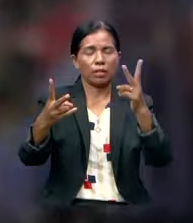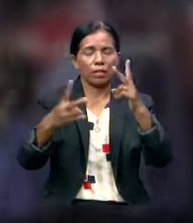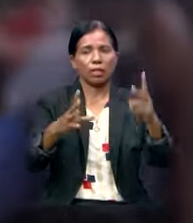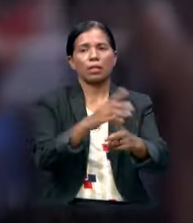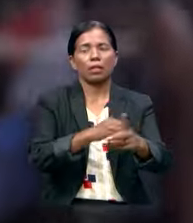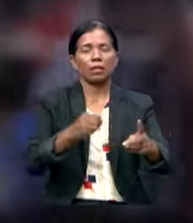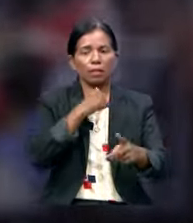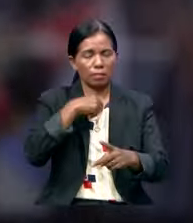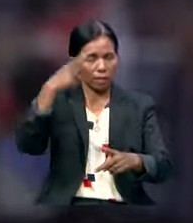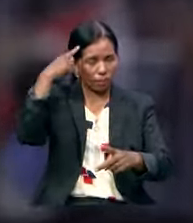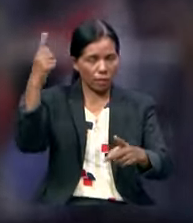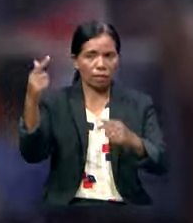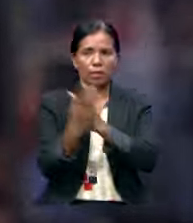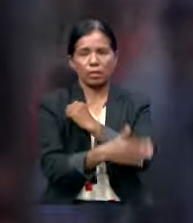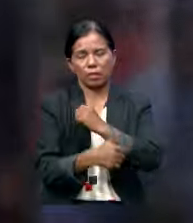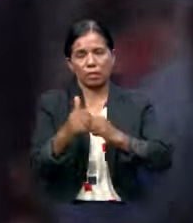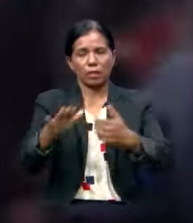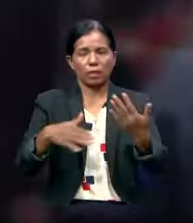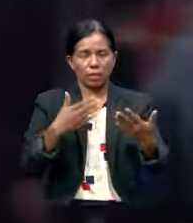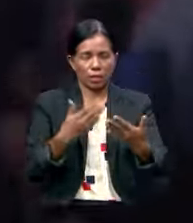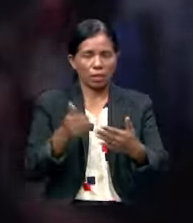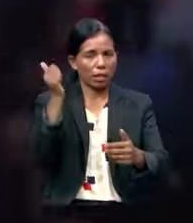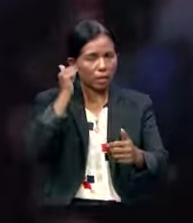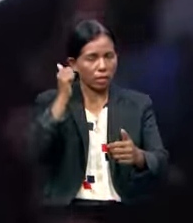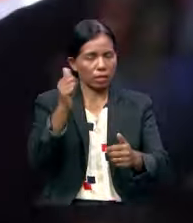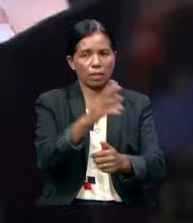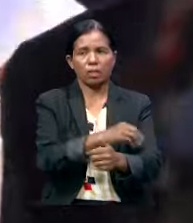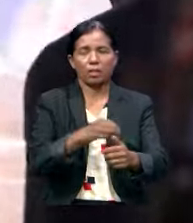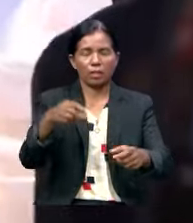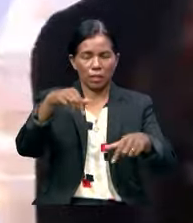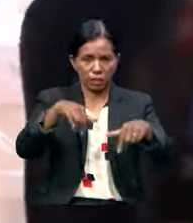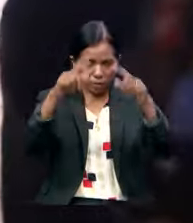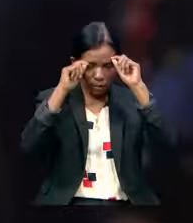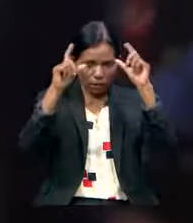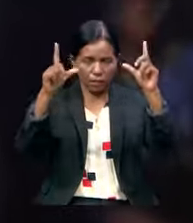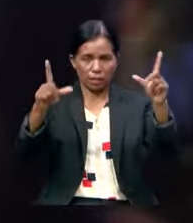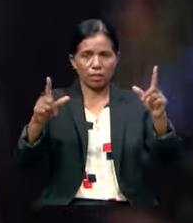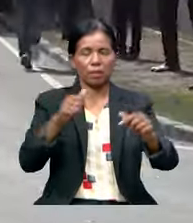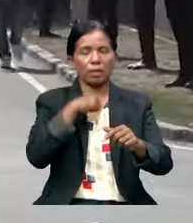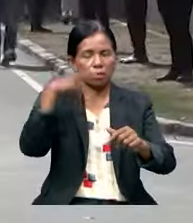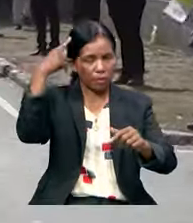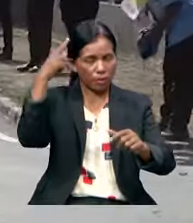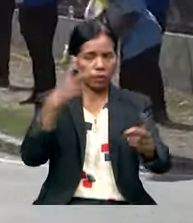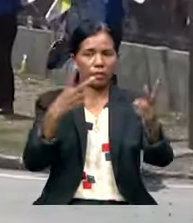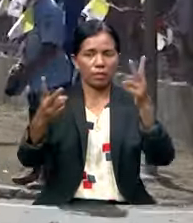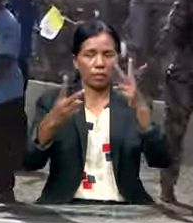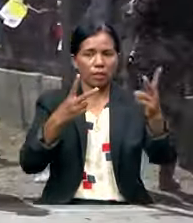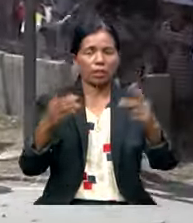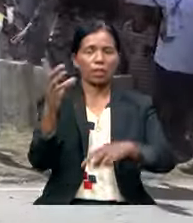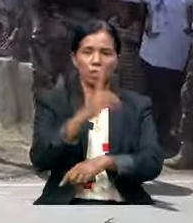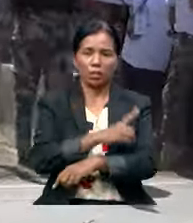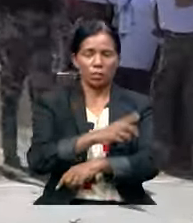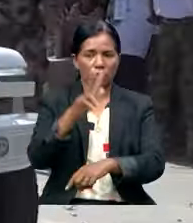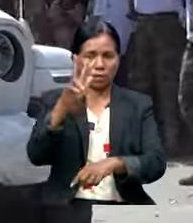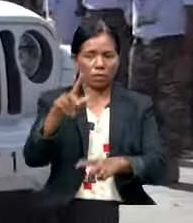apostólica Papa Francisco na nação Síria e a continente Ásia no Oceânia, inclui Timor-Leste, nebe mak Papa Francisco visita durante Lorontolu, a